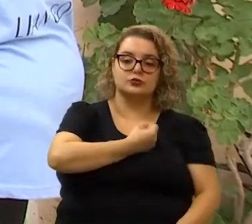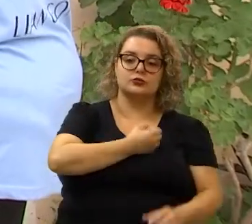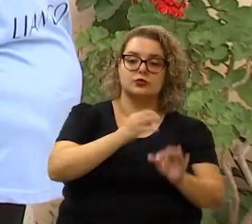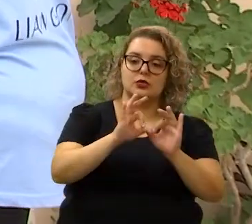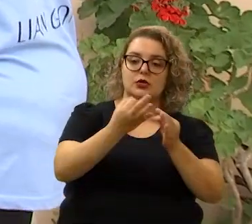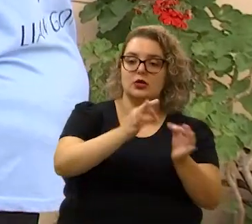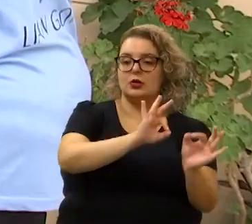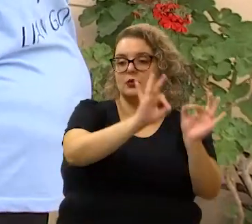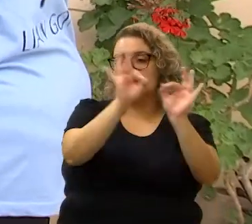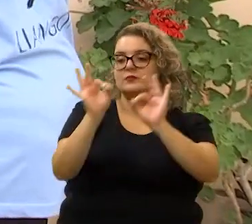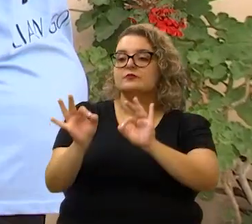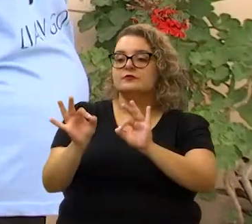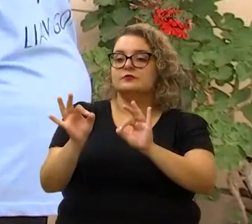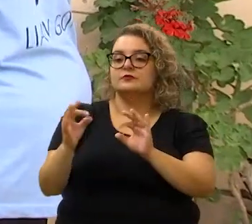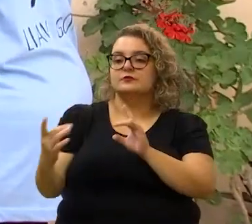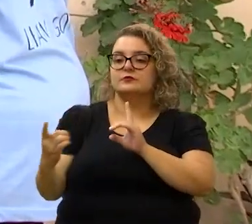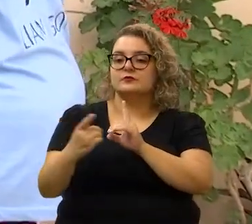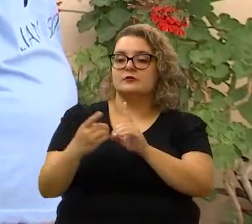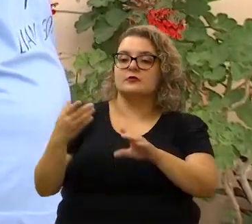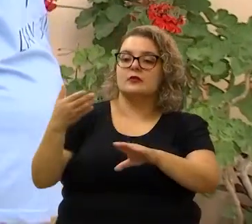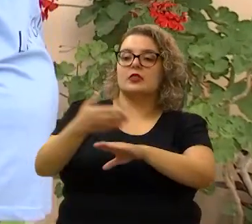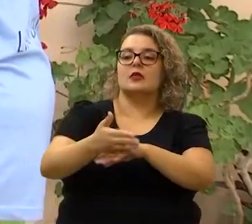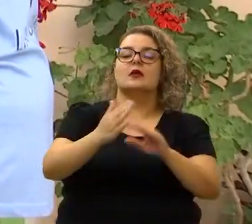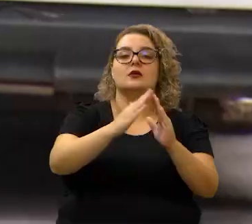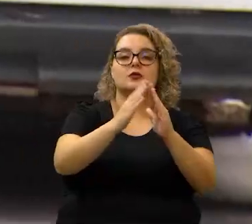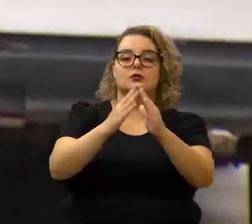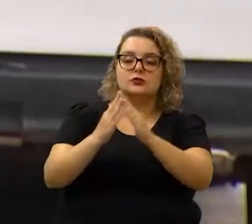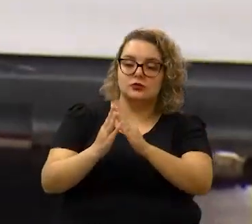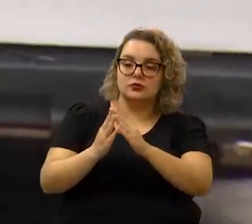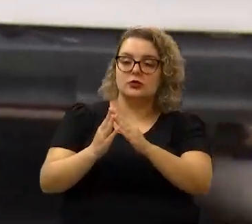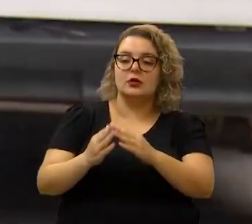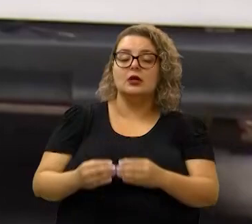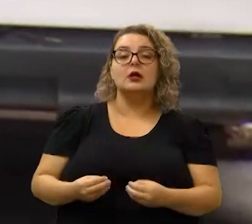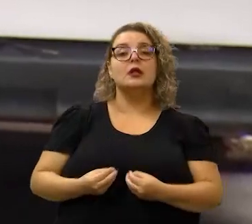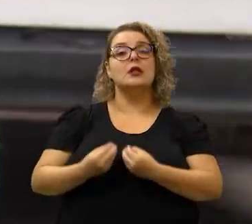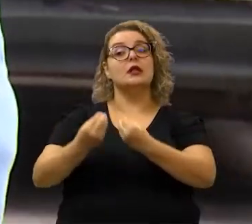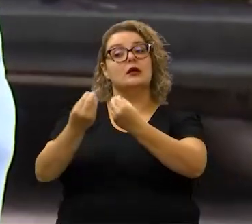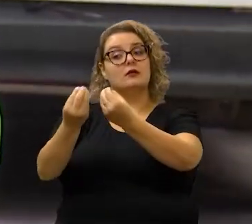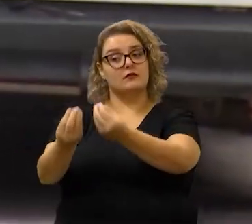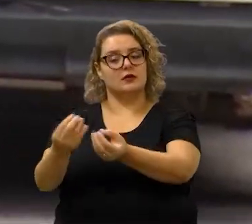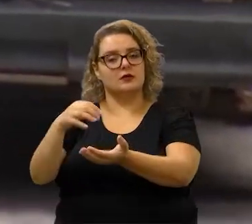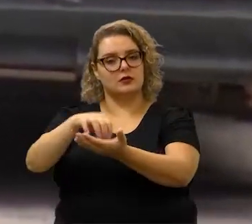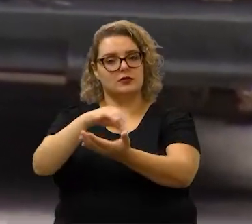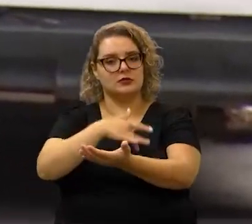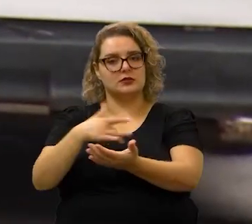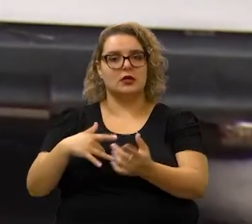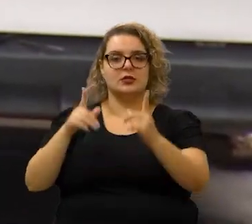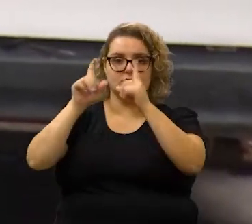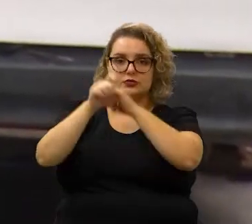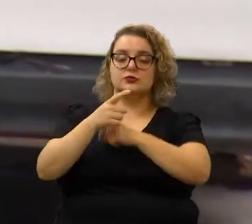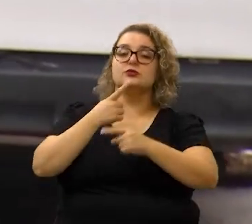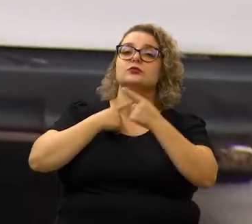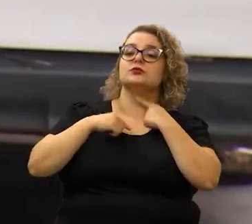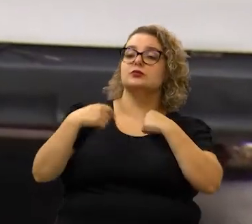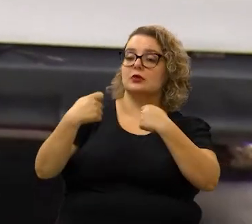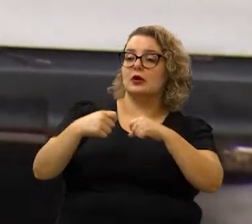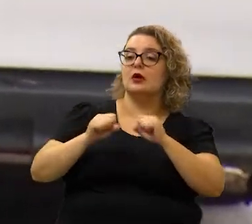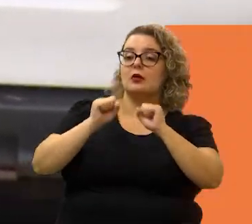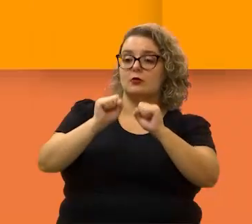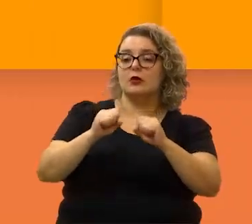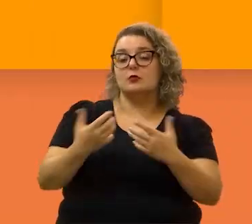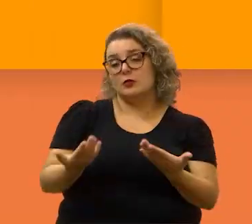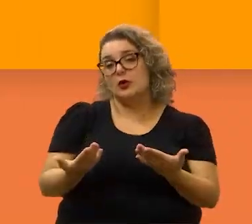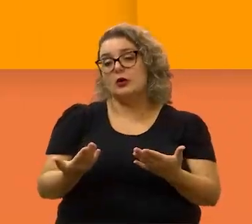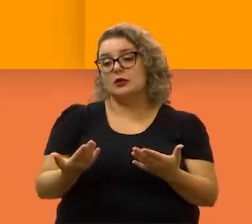gente acompanha de perto, indo até seus domicílios, trazendo para o centro de saúde as suas dificuldades, as suas necessidades, para